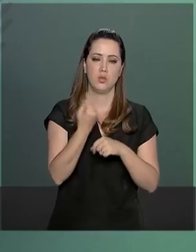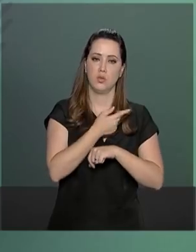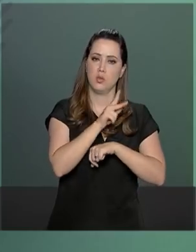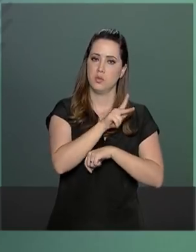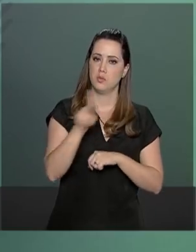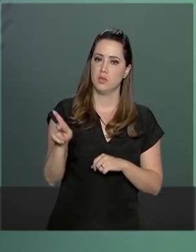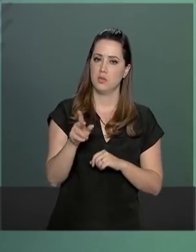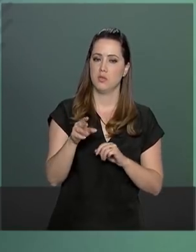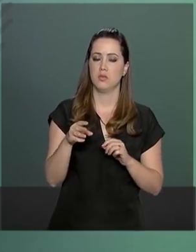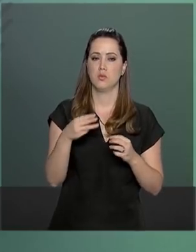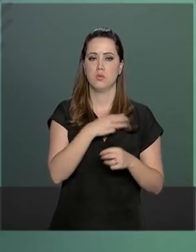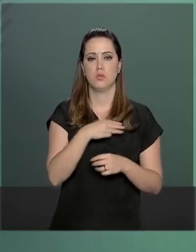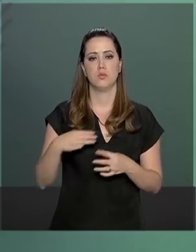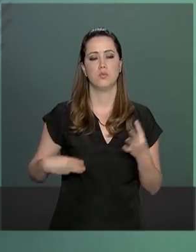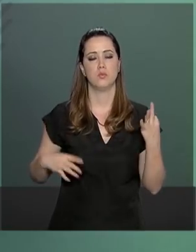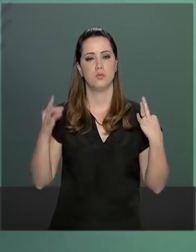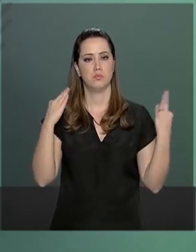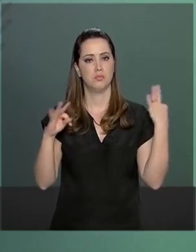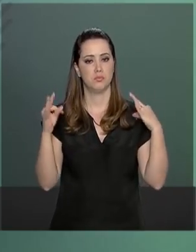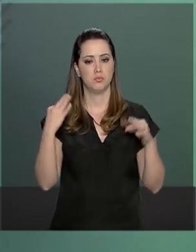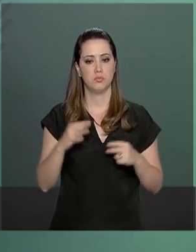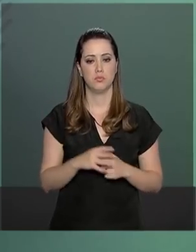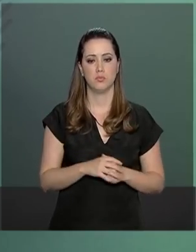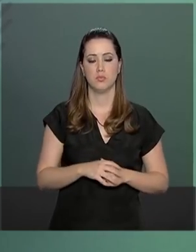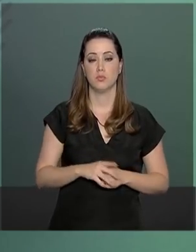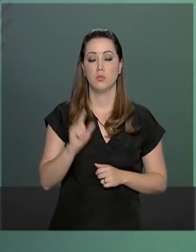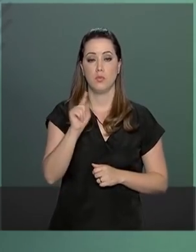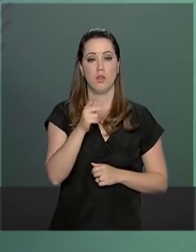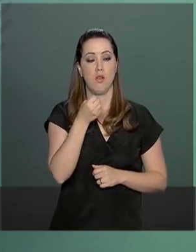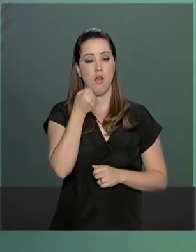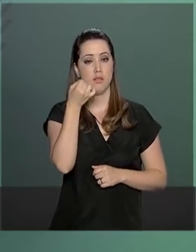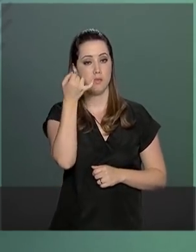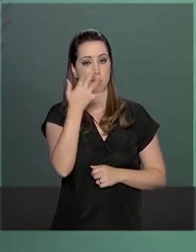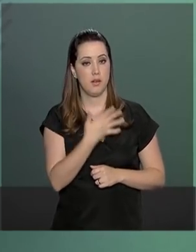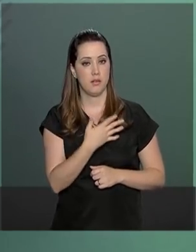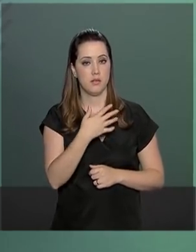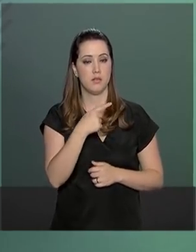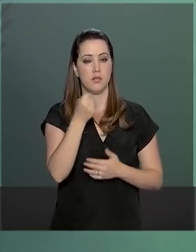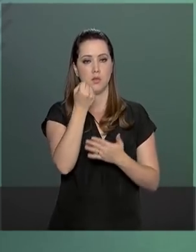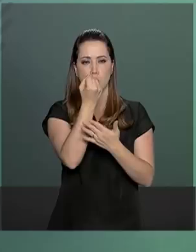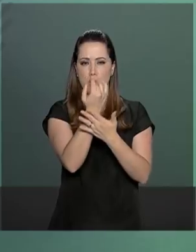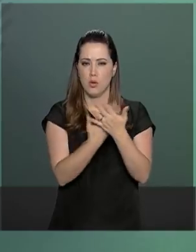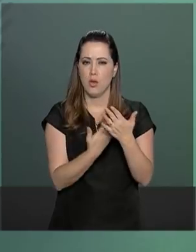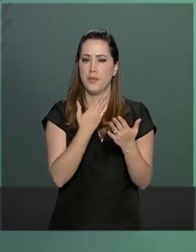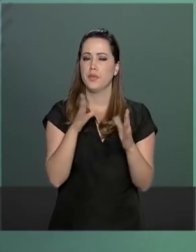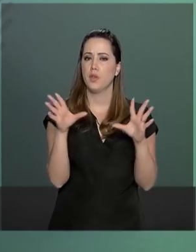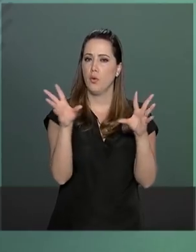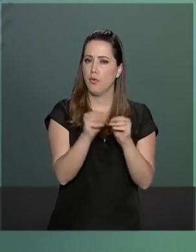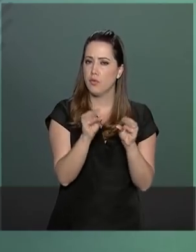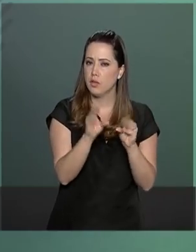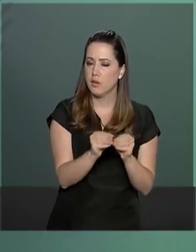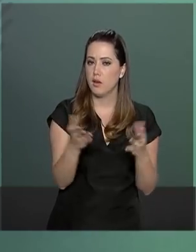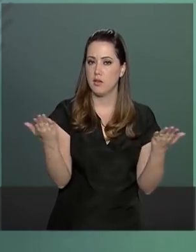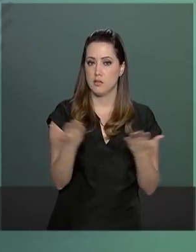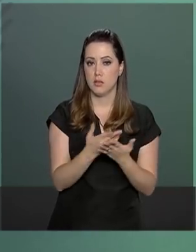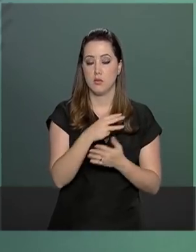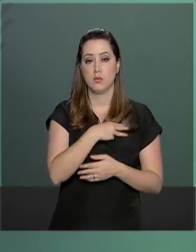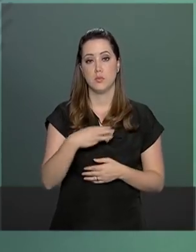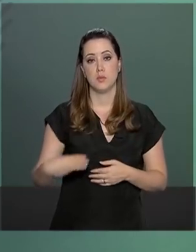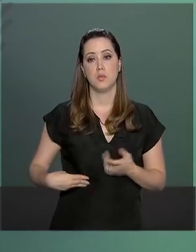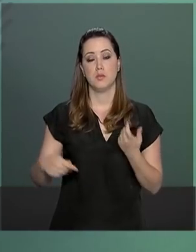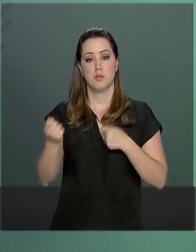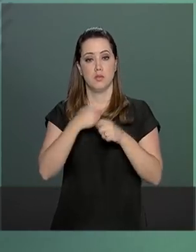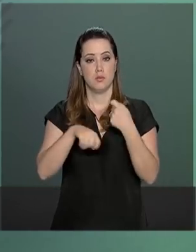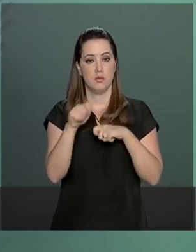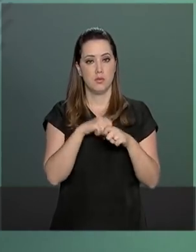com o ministro do turismo os aspectos referentes ao pronunciamento estão sendo fechados agora pelo ministério da